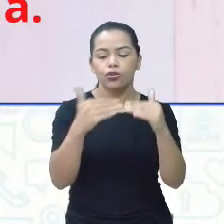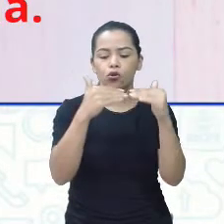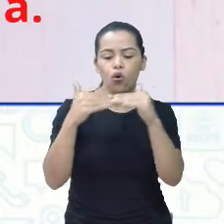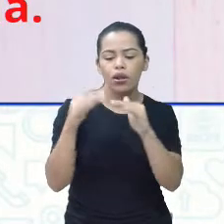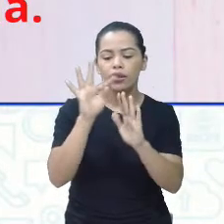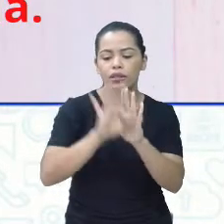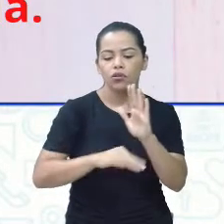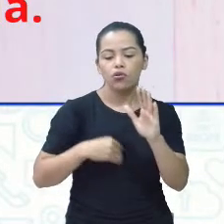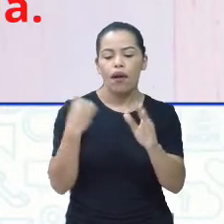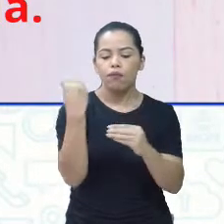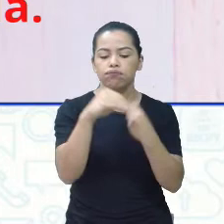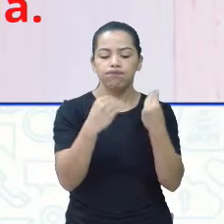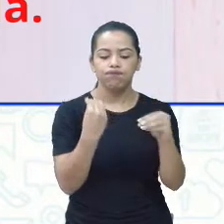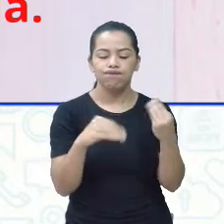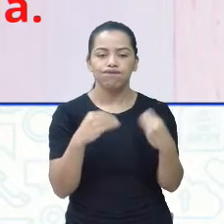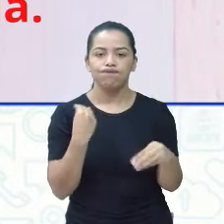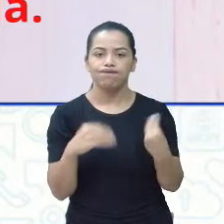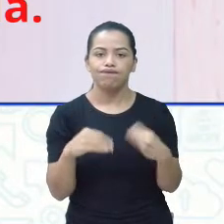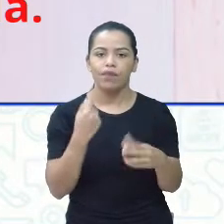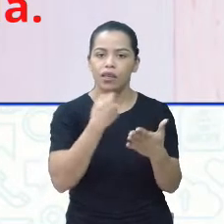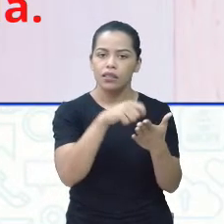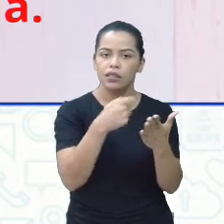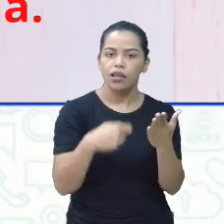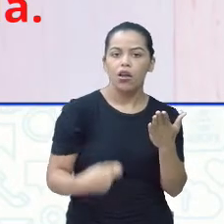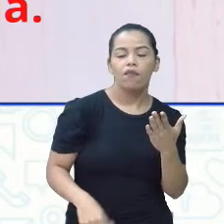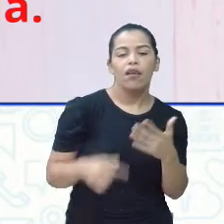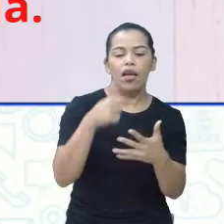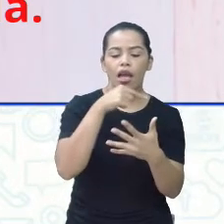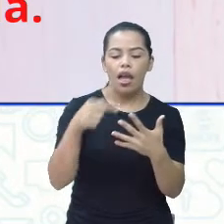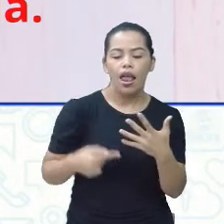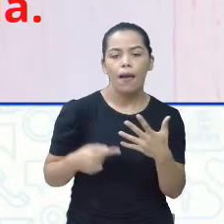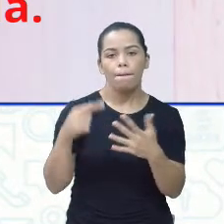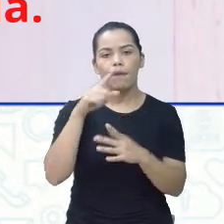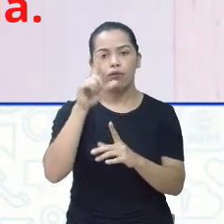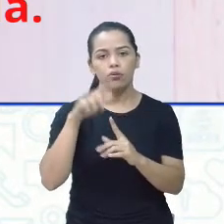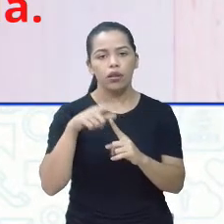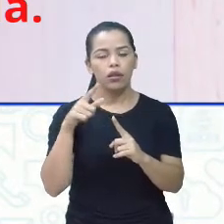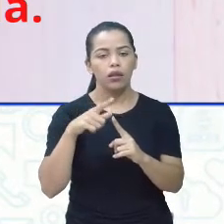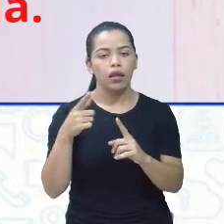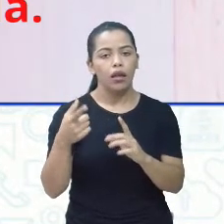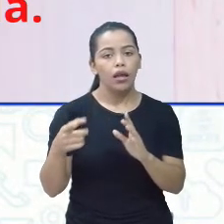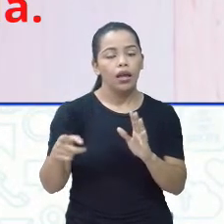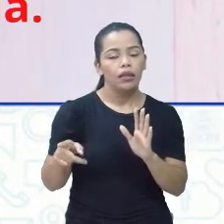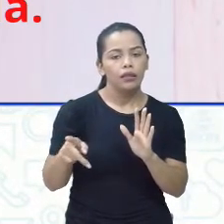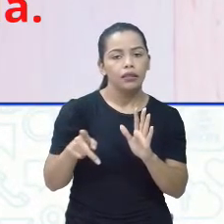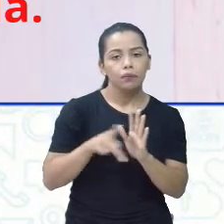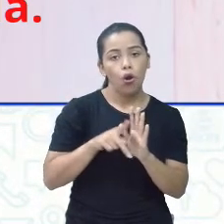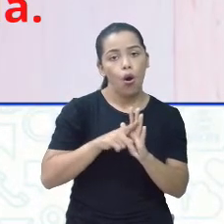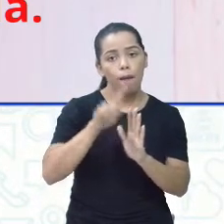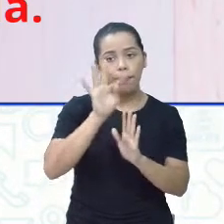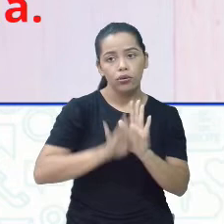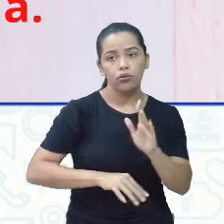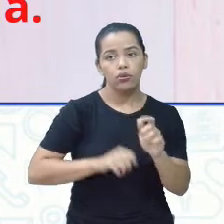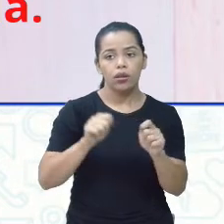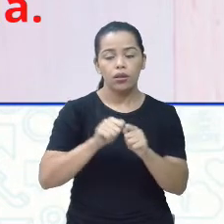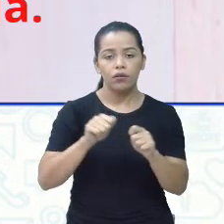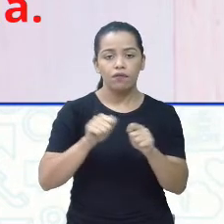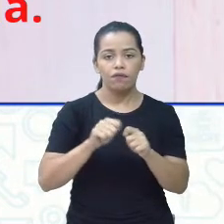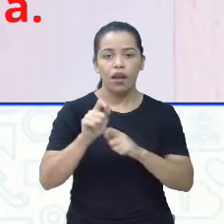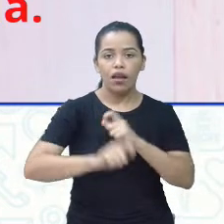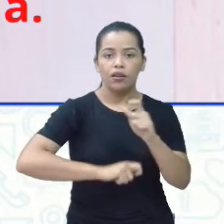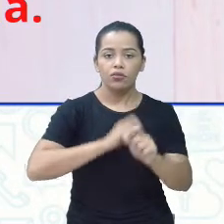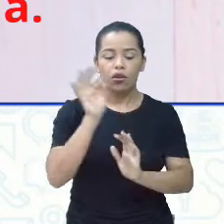elementos textuais que, embora possuindo significados diferentes, são interligados, de modo a fazer com que um texto possua